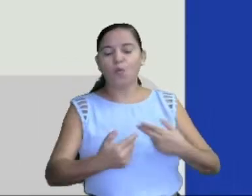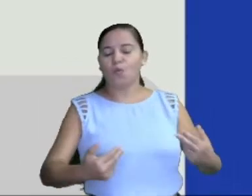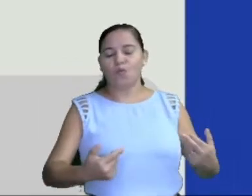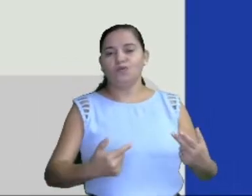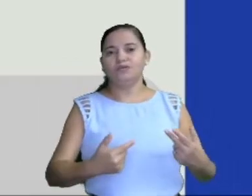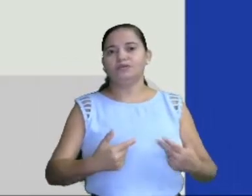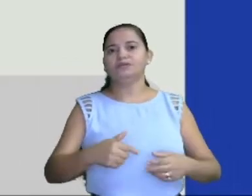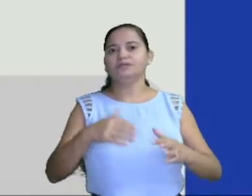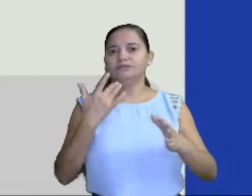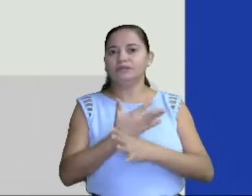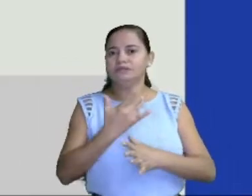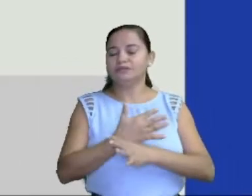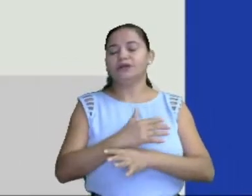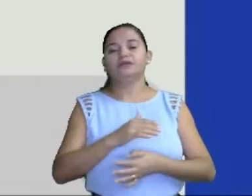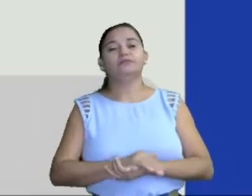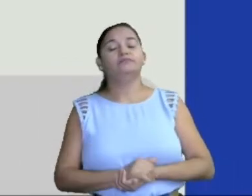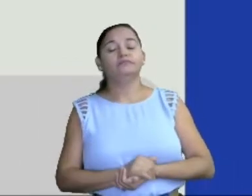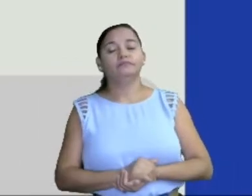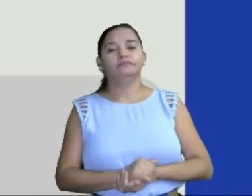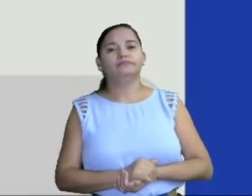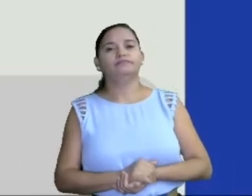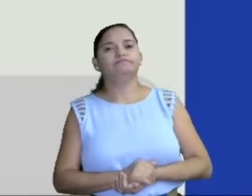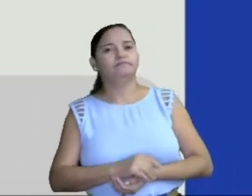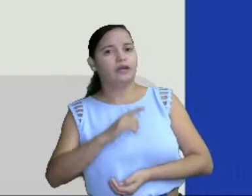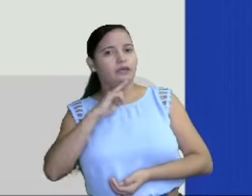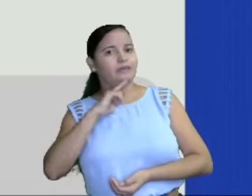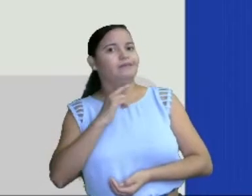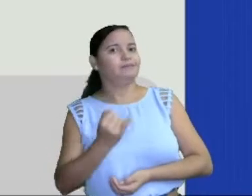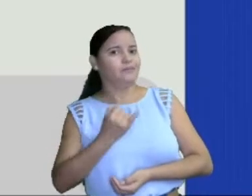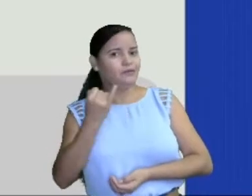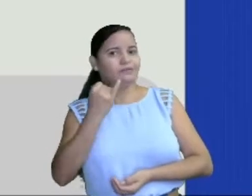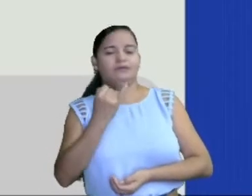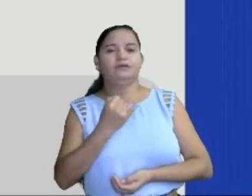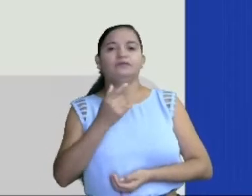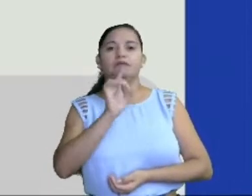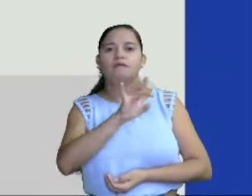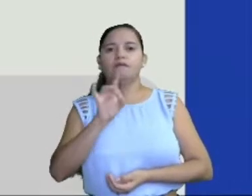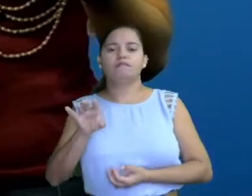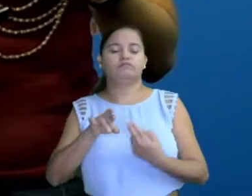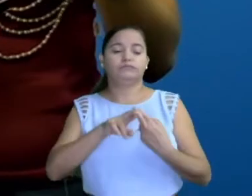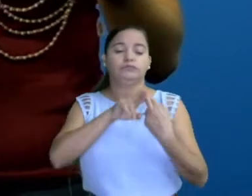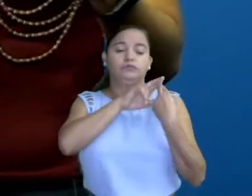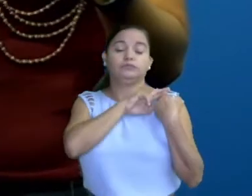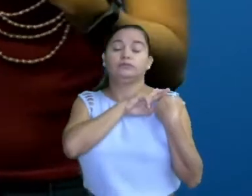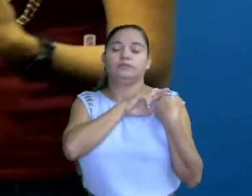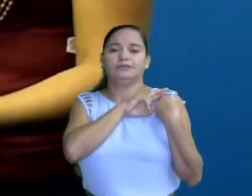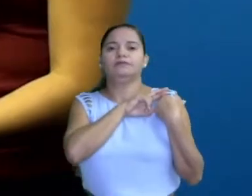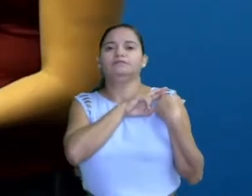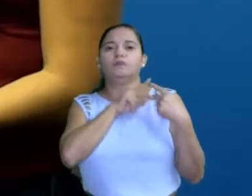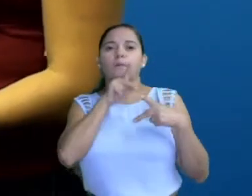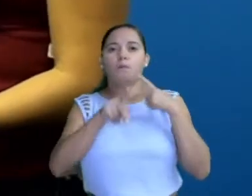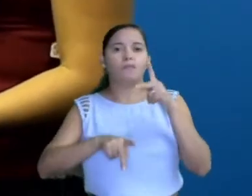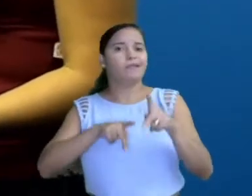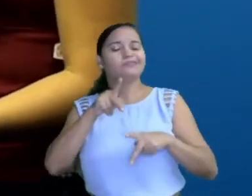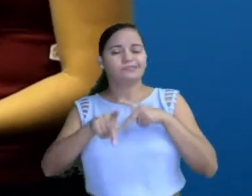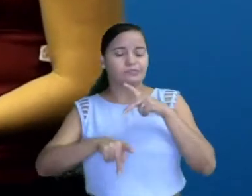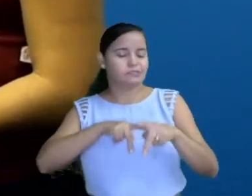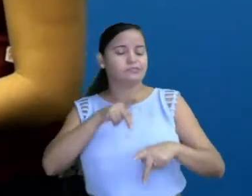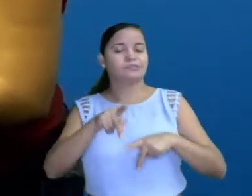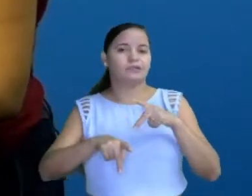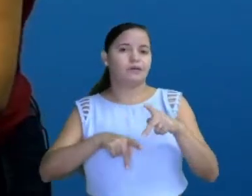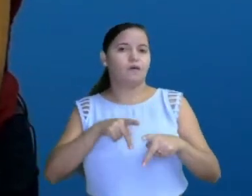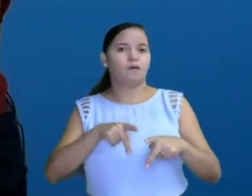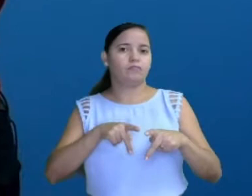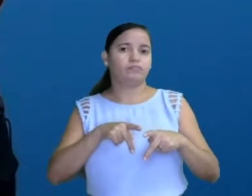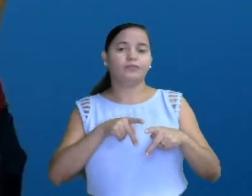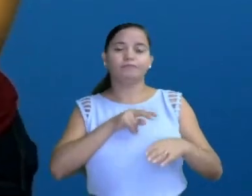e cuidar dos espaços públicos é a população, minha gente. A população ela é responsável por